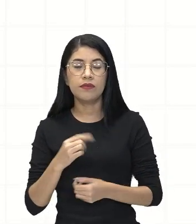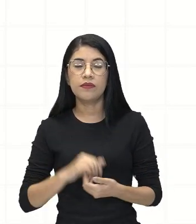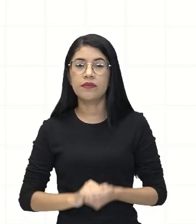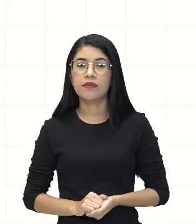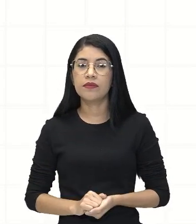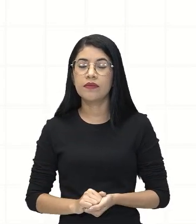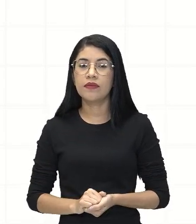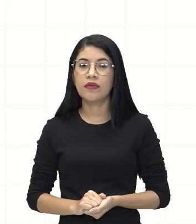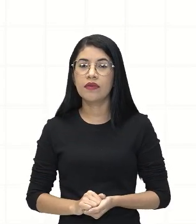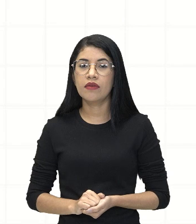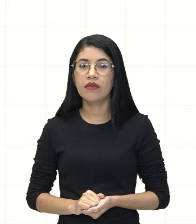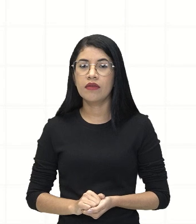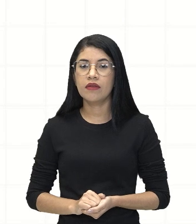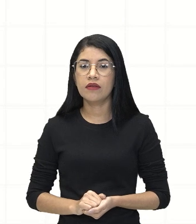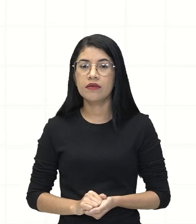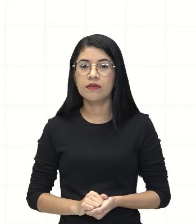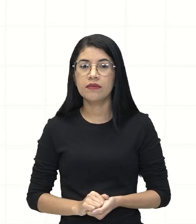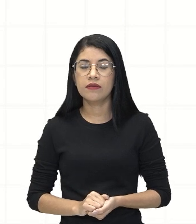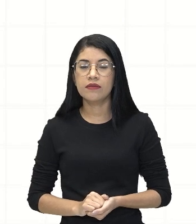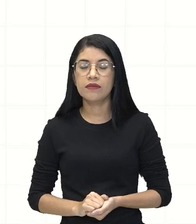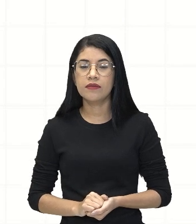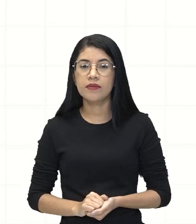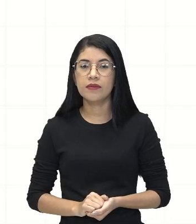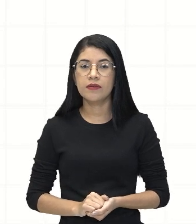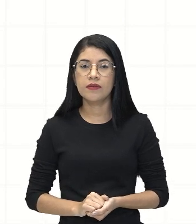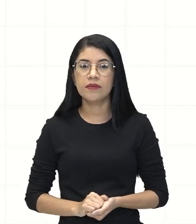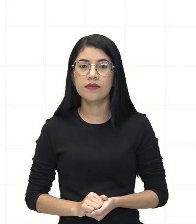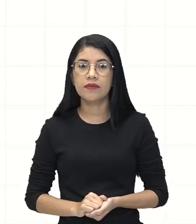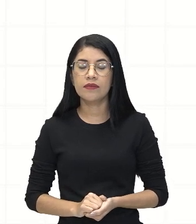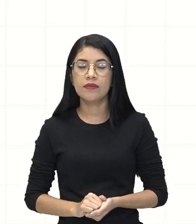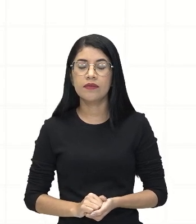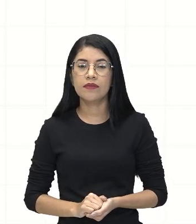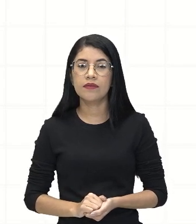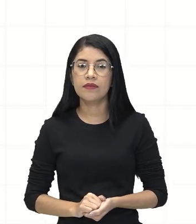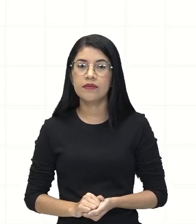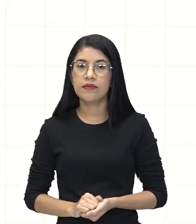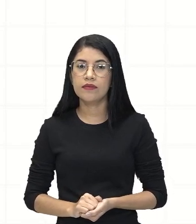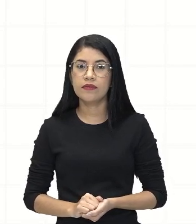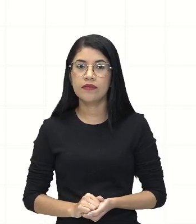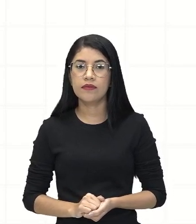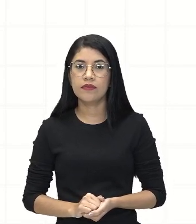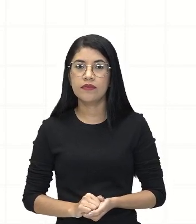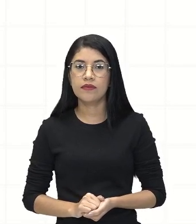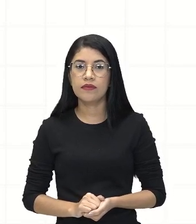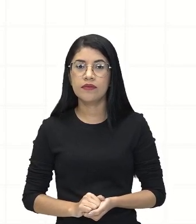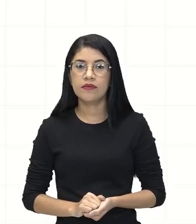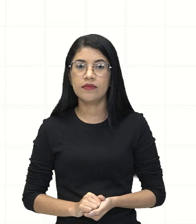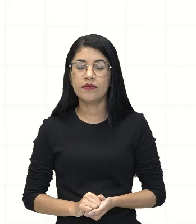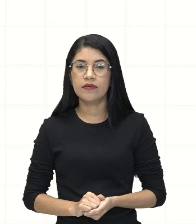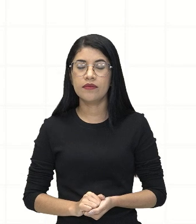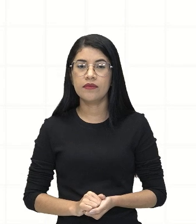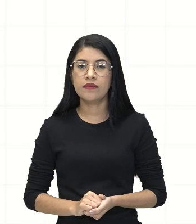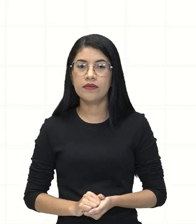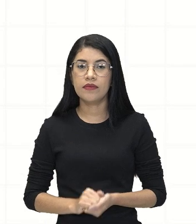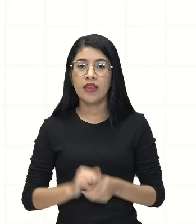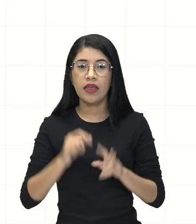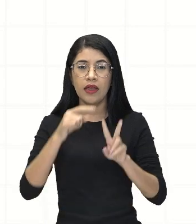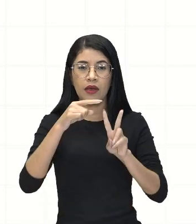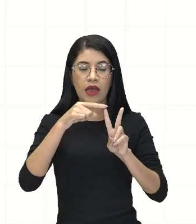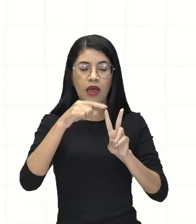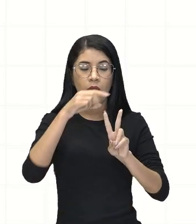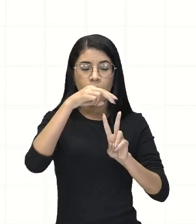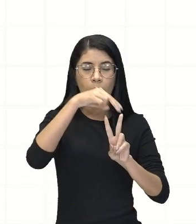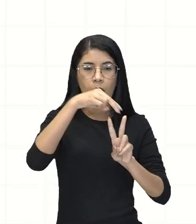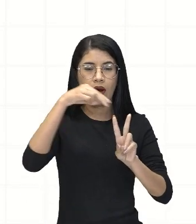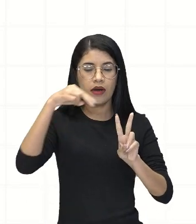Propriedade 1 diz assim: quando o radical, o índice do radical é igual ao